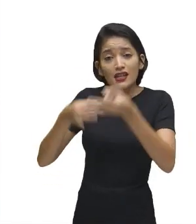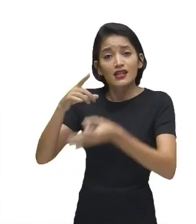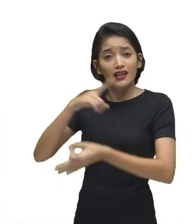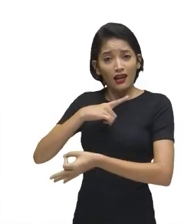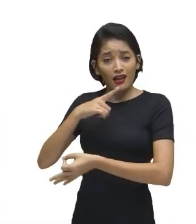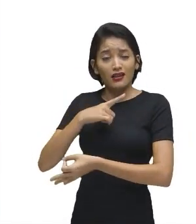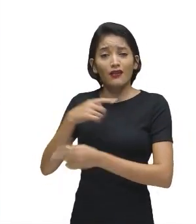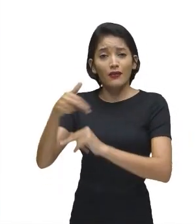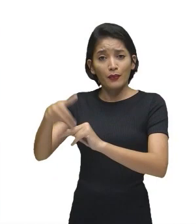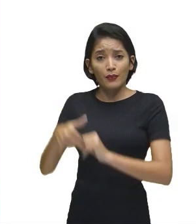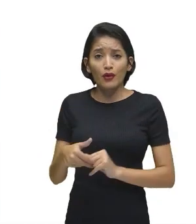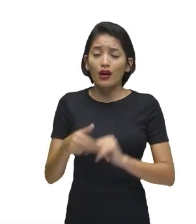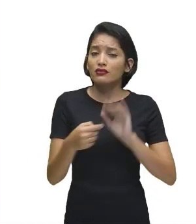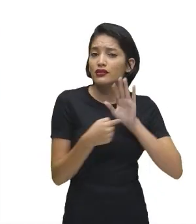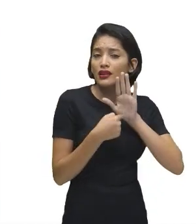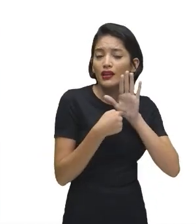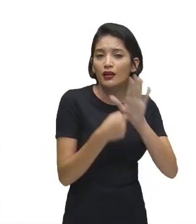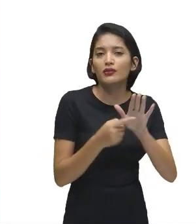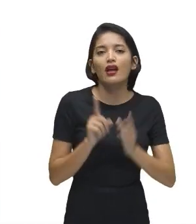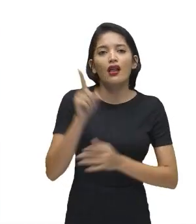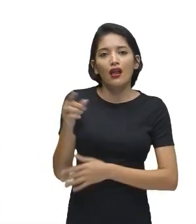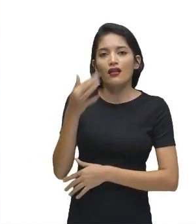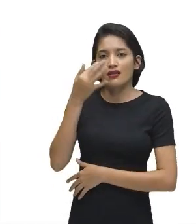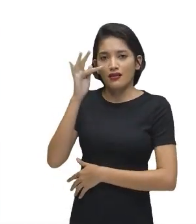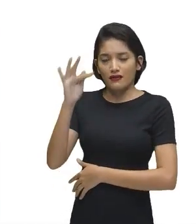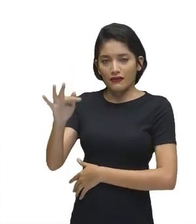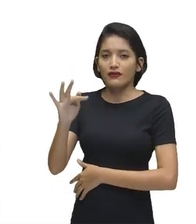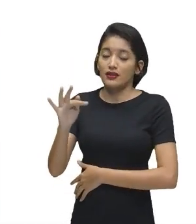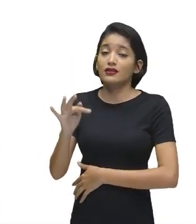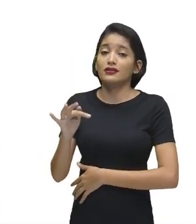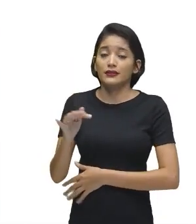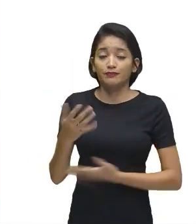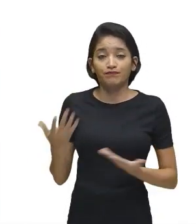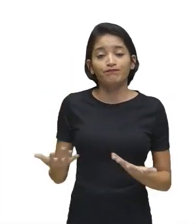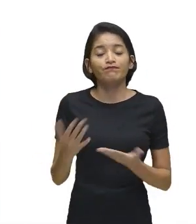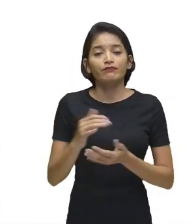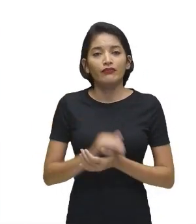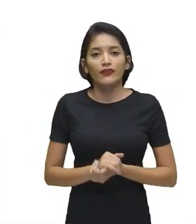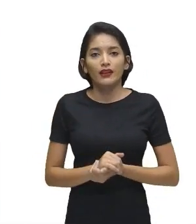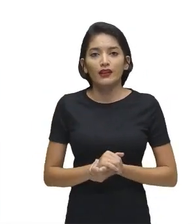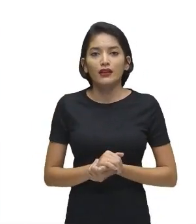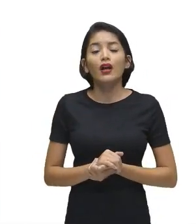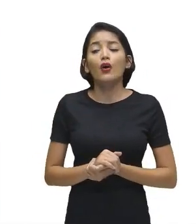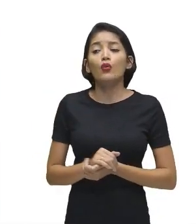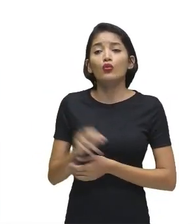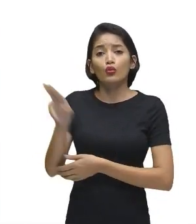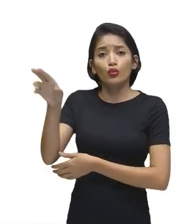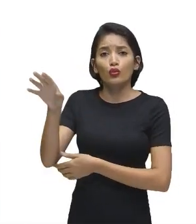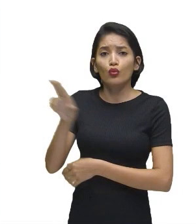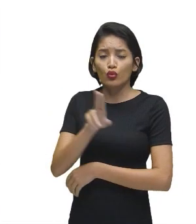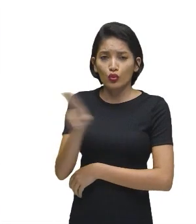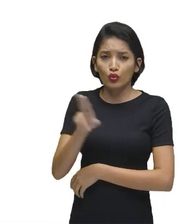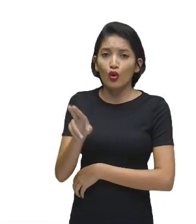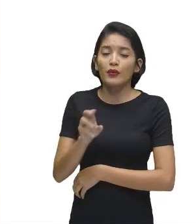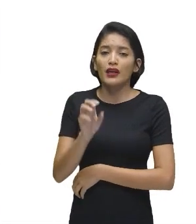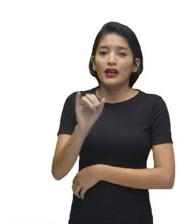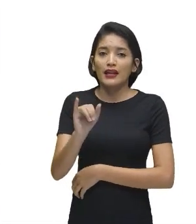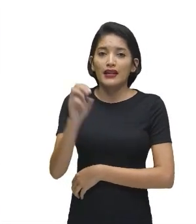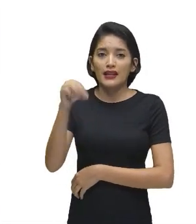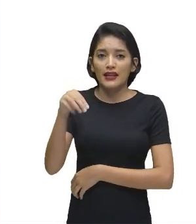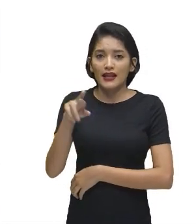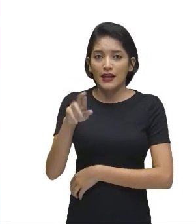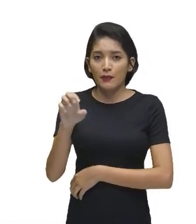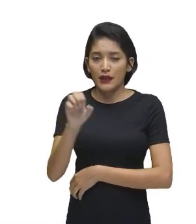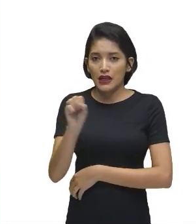uma exposição na França, uma exposição de arte. Então ele pegou aquele nome pejorativo, impressionismo, ou seja,